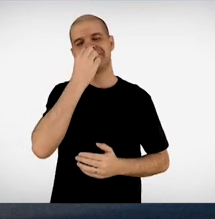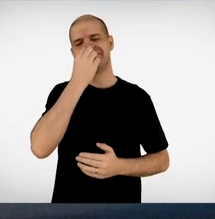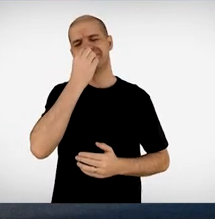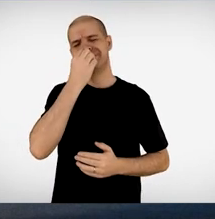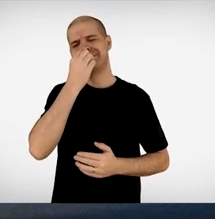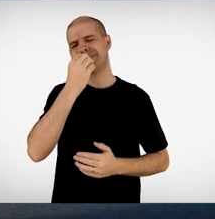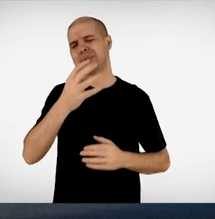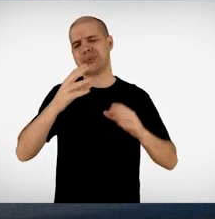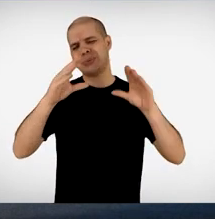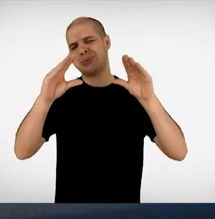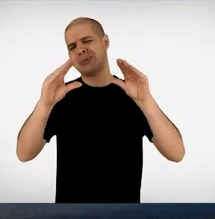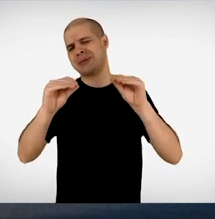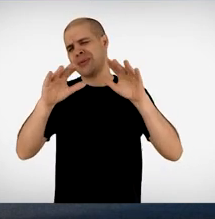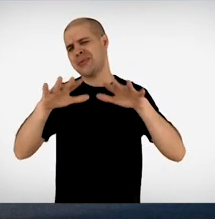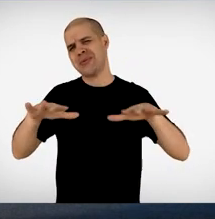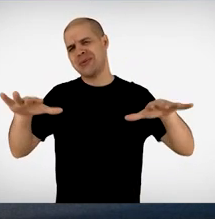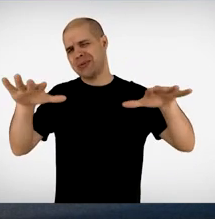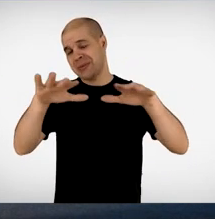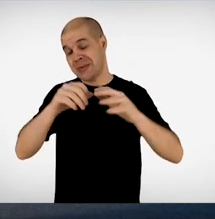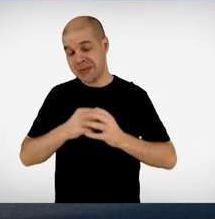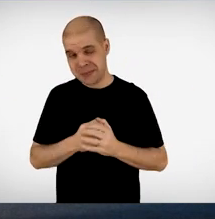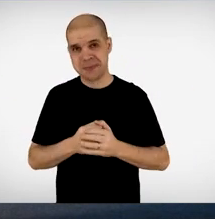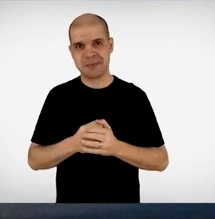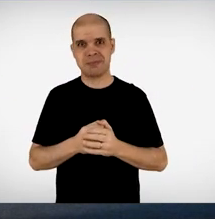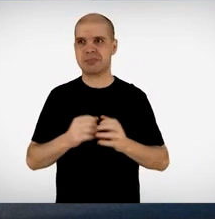Bem, boa noite a todos.